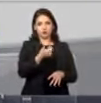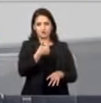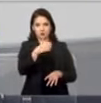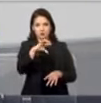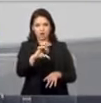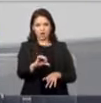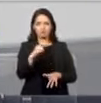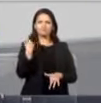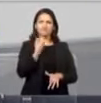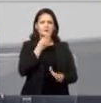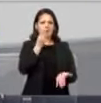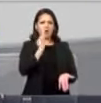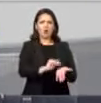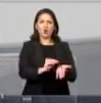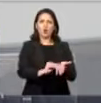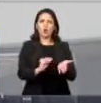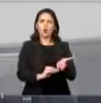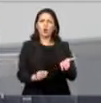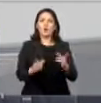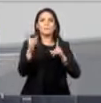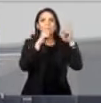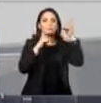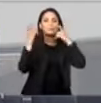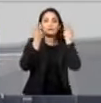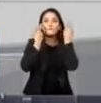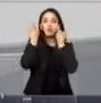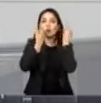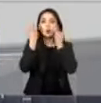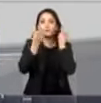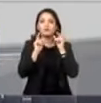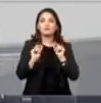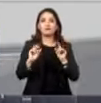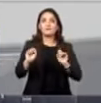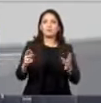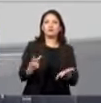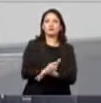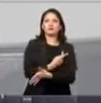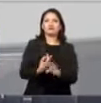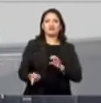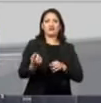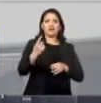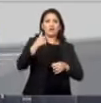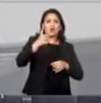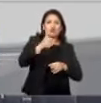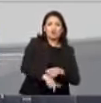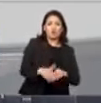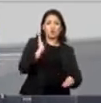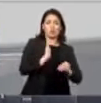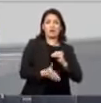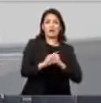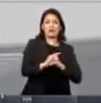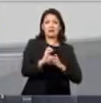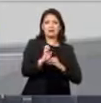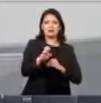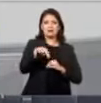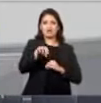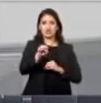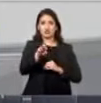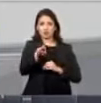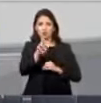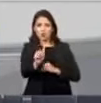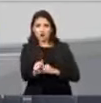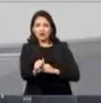registramos a preocupação com a ameaça de retorno da censura em nosso país e o impacto na liberdade de expressão